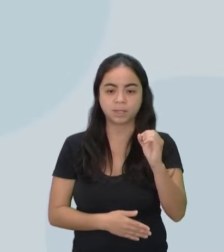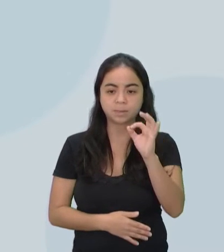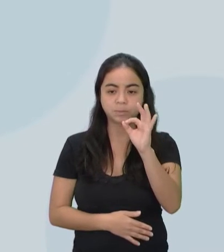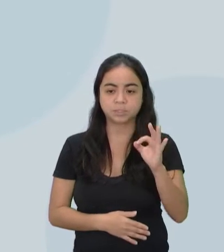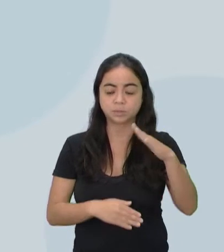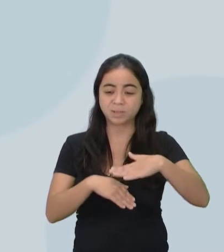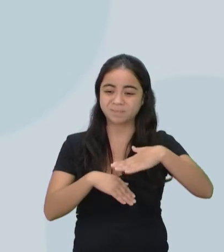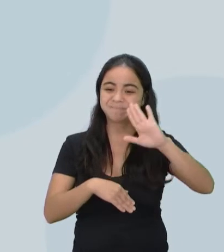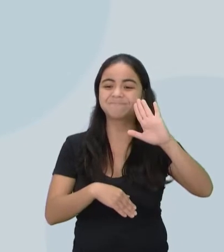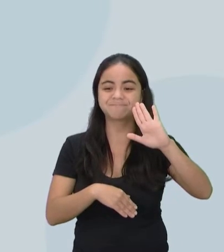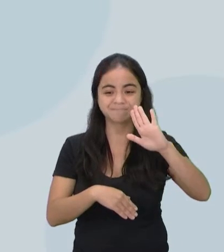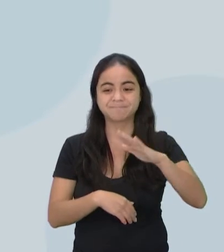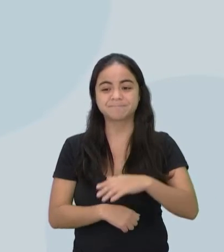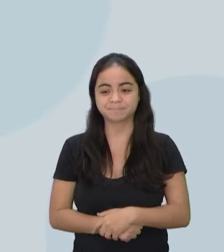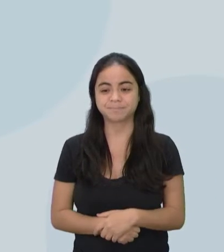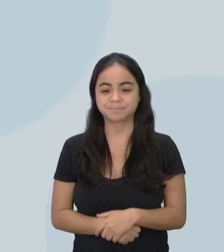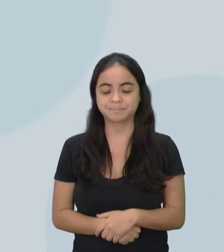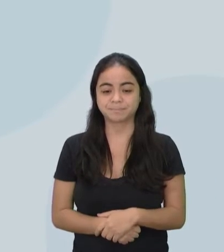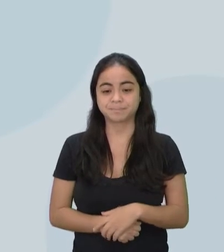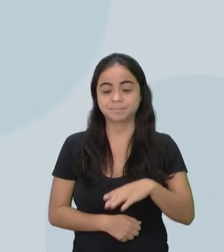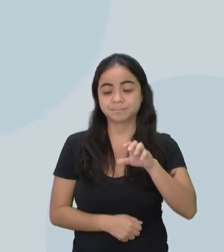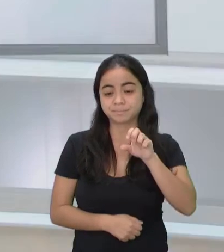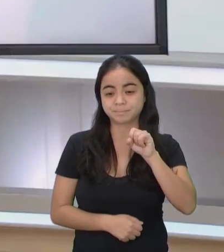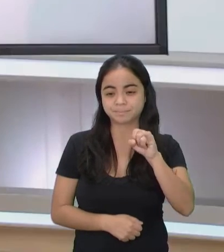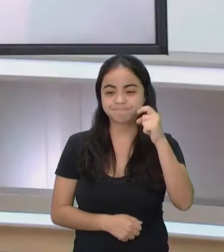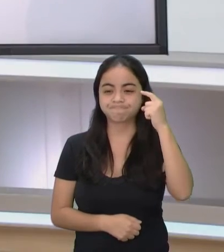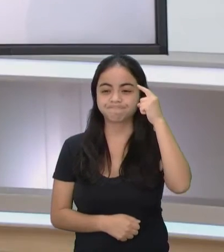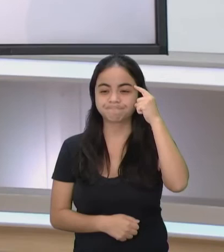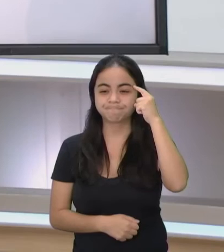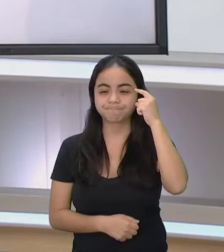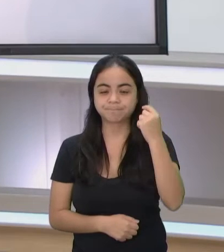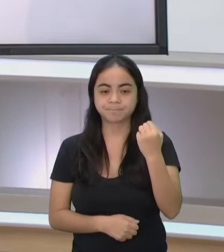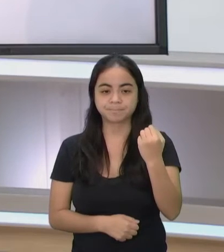a mais em relação. Se a gente fala